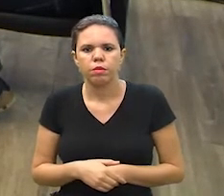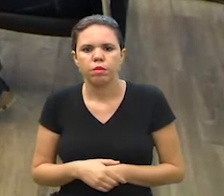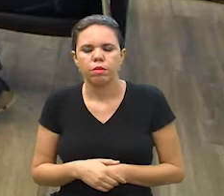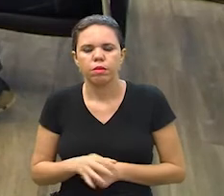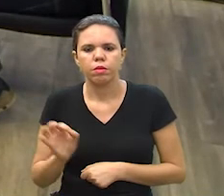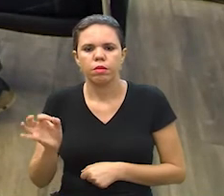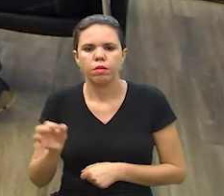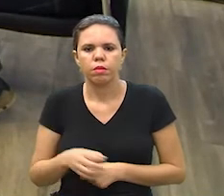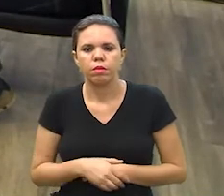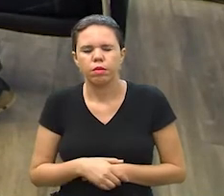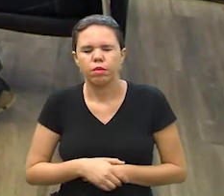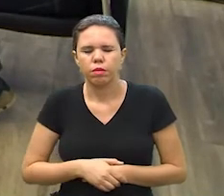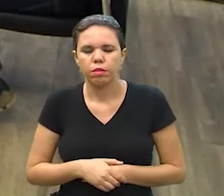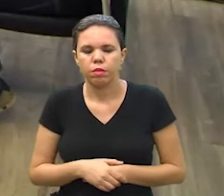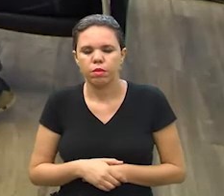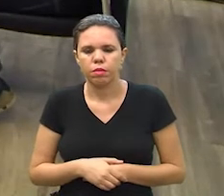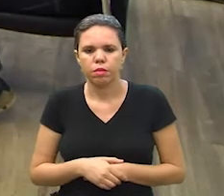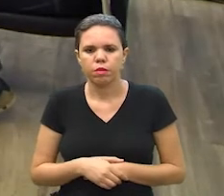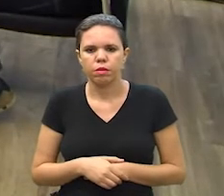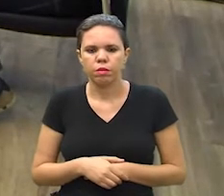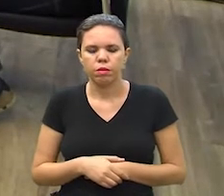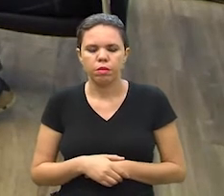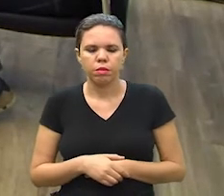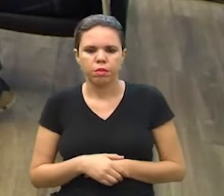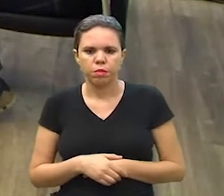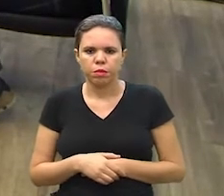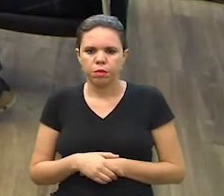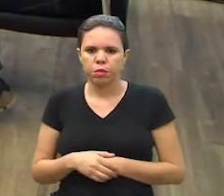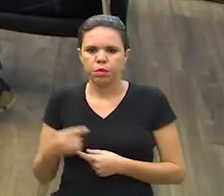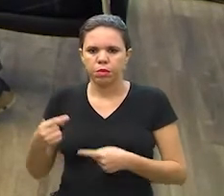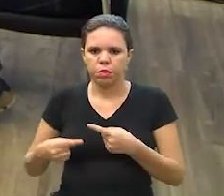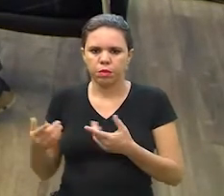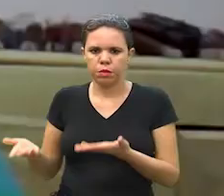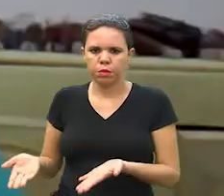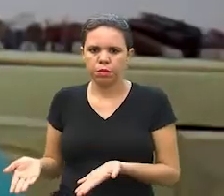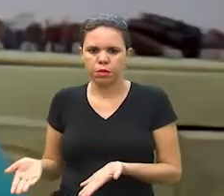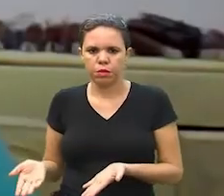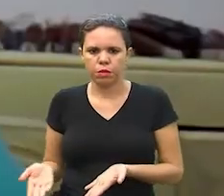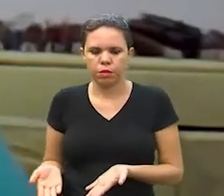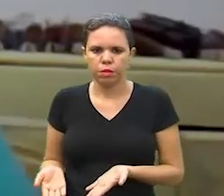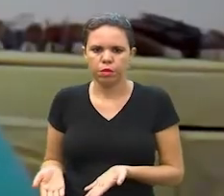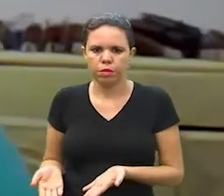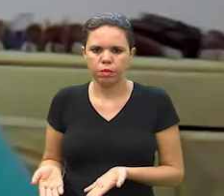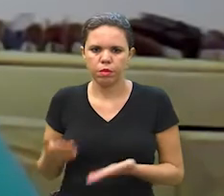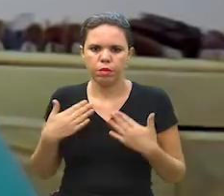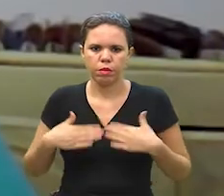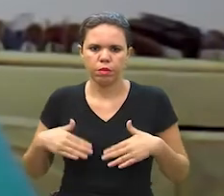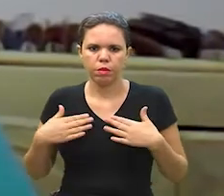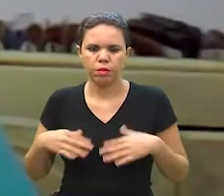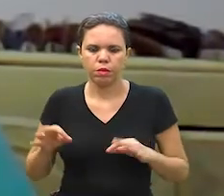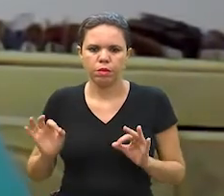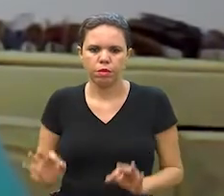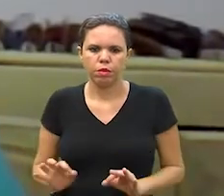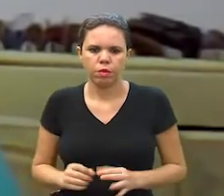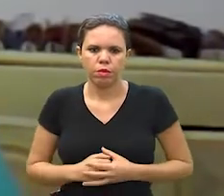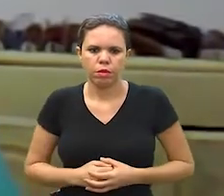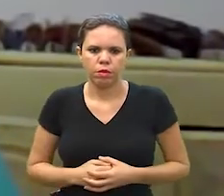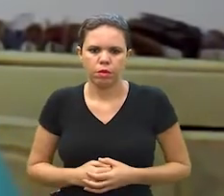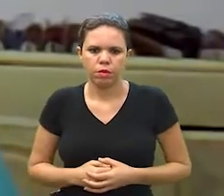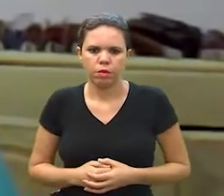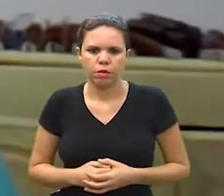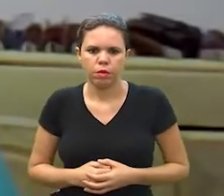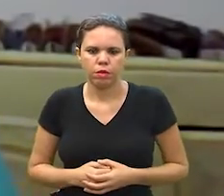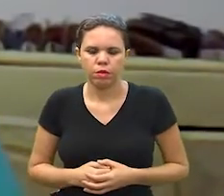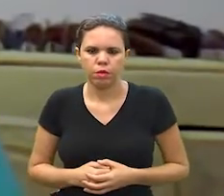Com certeza, mas através do debate com tranquilidade